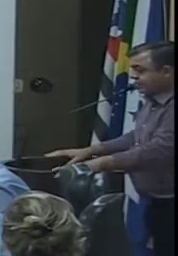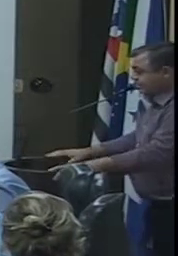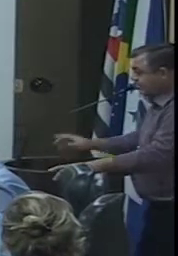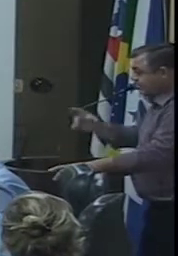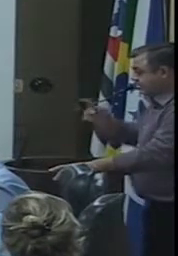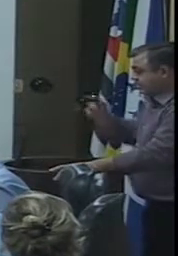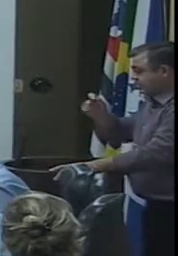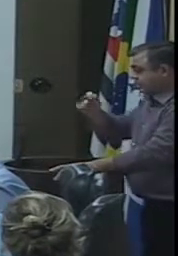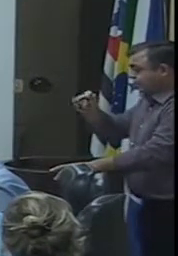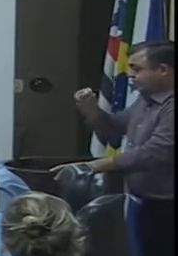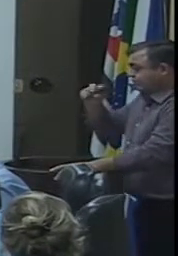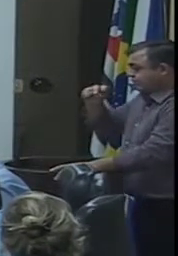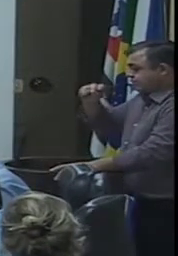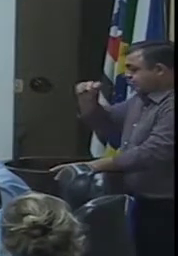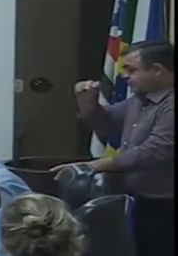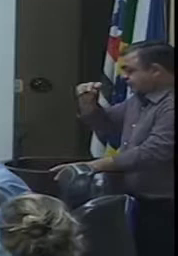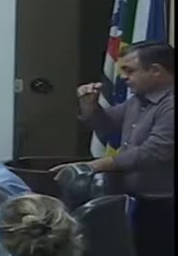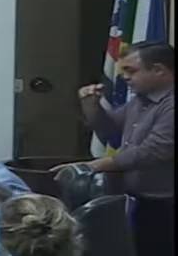Presidente,